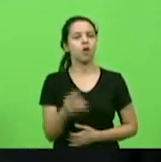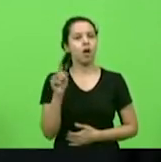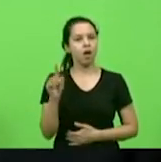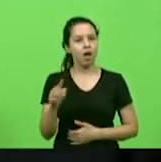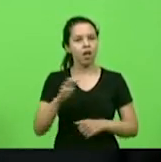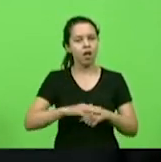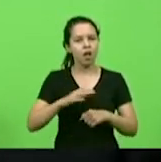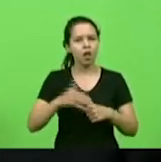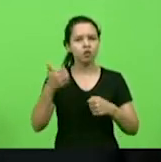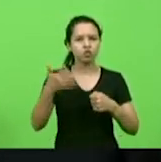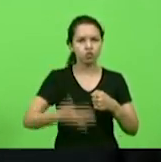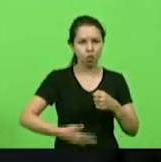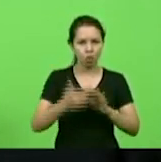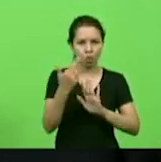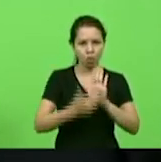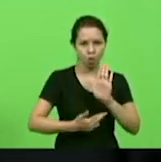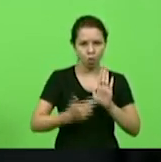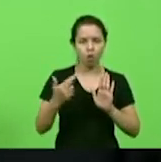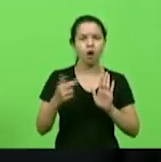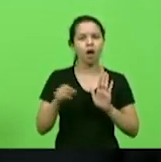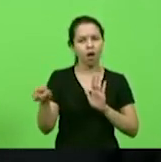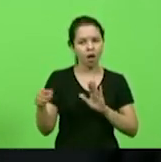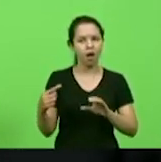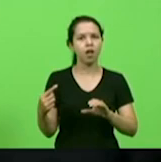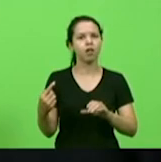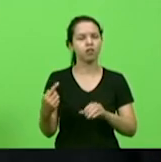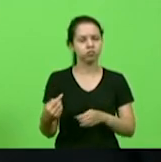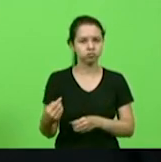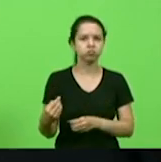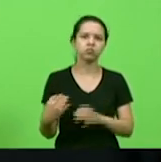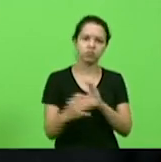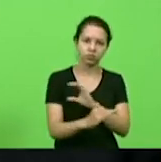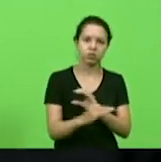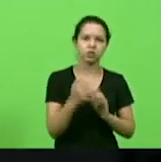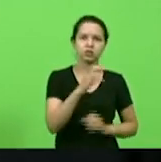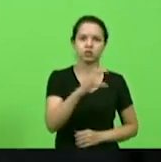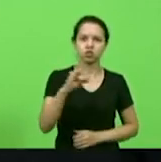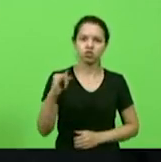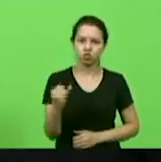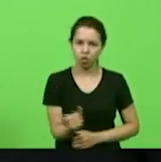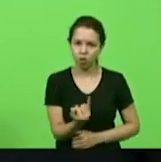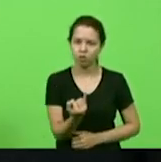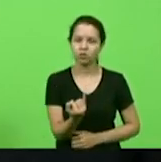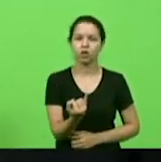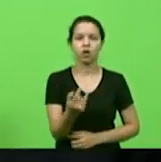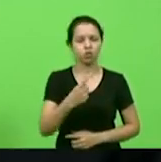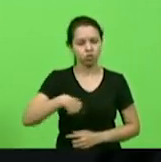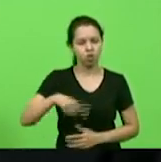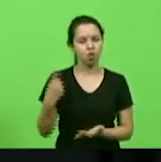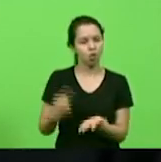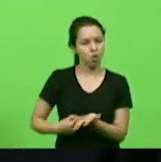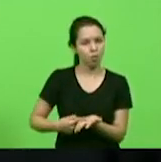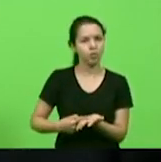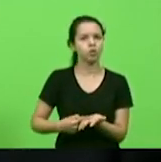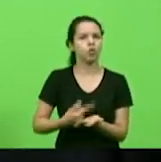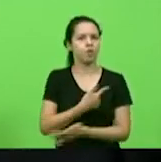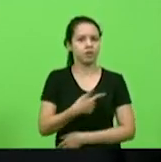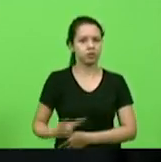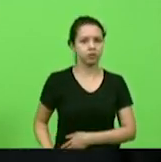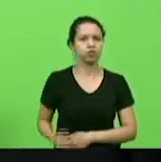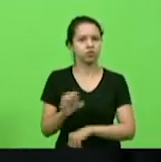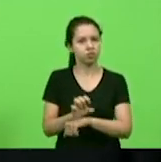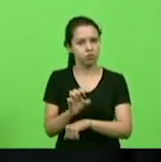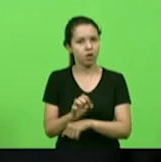a admissibilidade do projeto que permite a doação para a Secretaria de Estado da Educação de projetos de